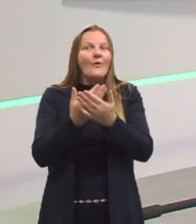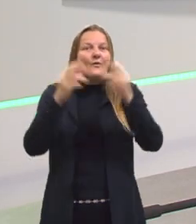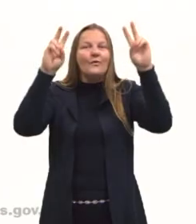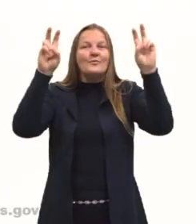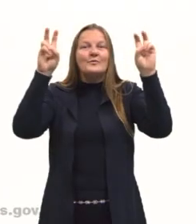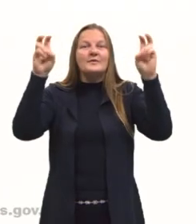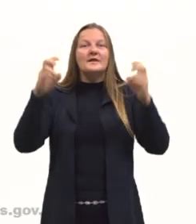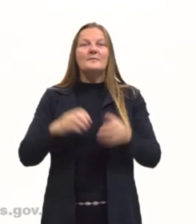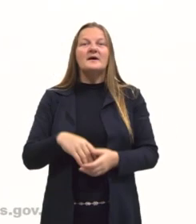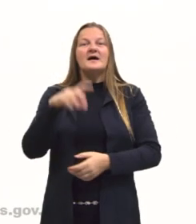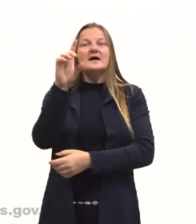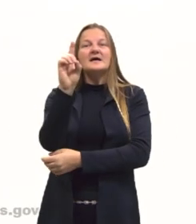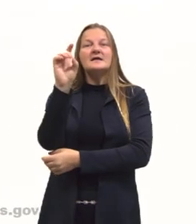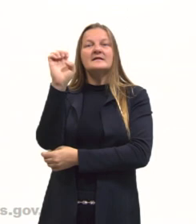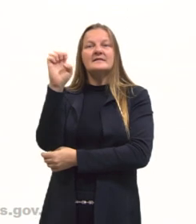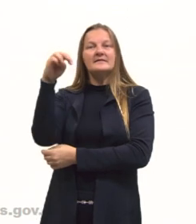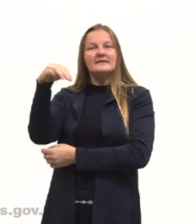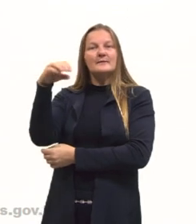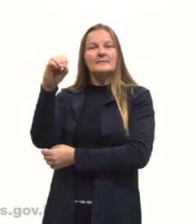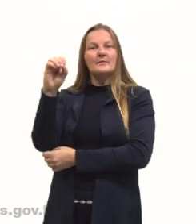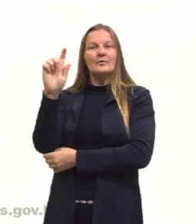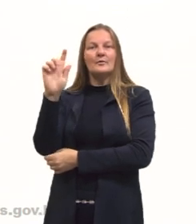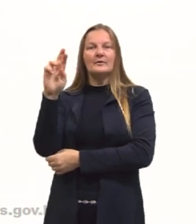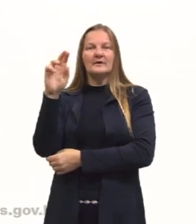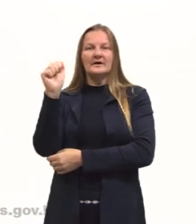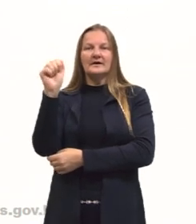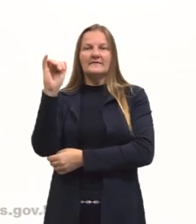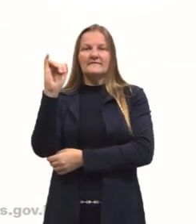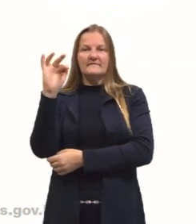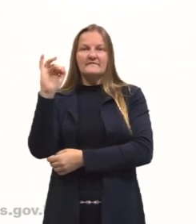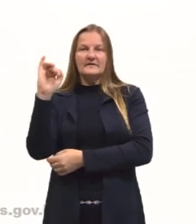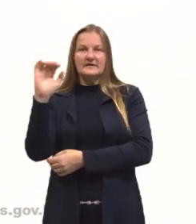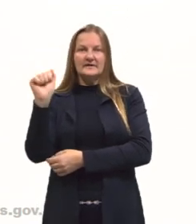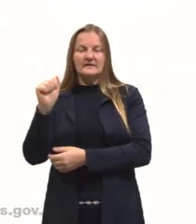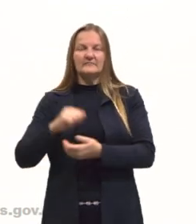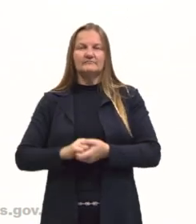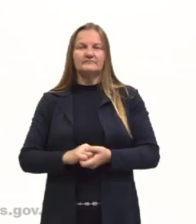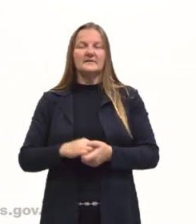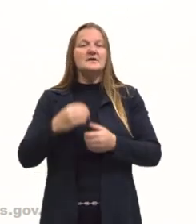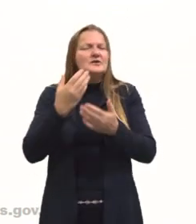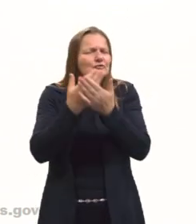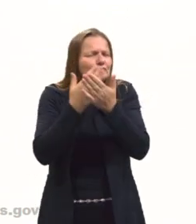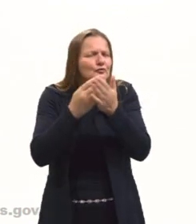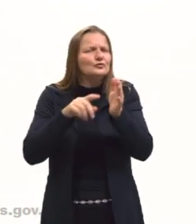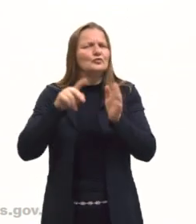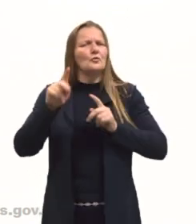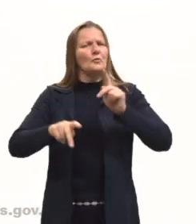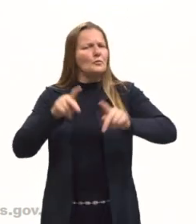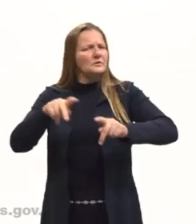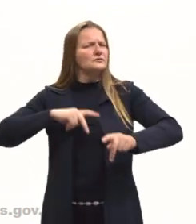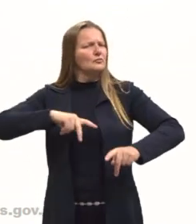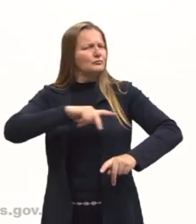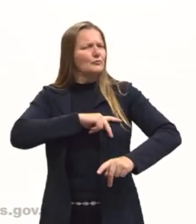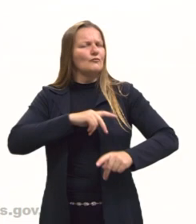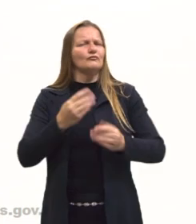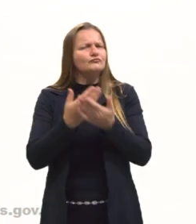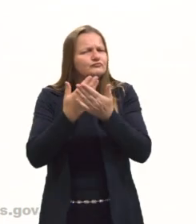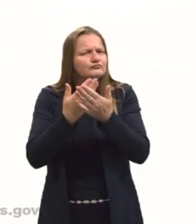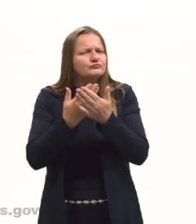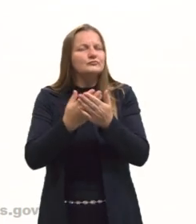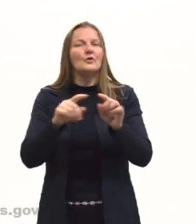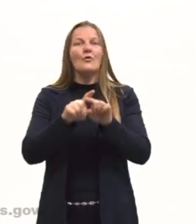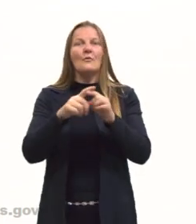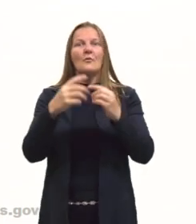hoje demografia emigrações né então nós vamos ver a demografia então o estudo da população na imigrações é